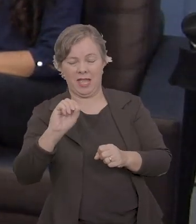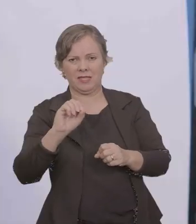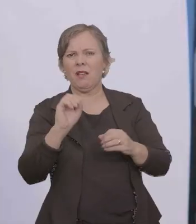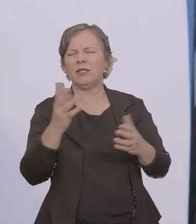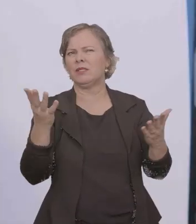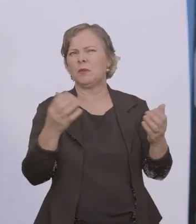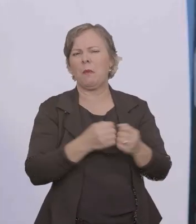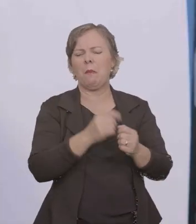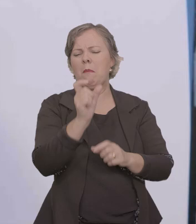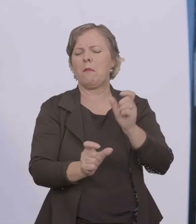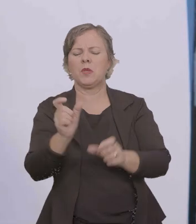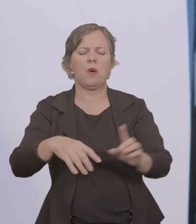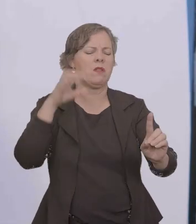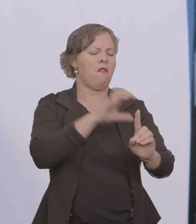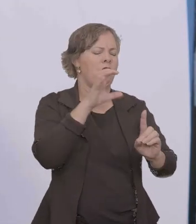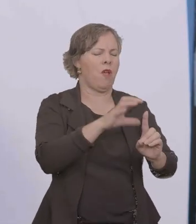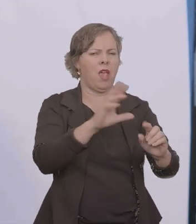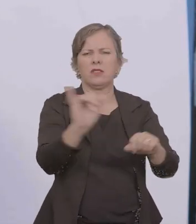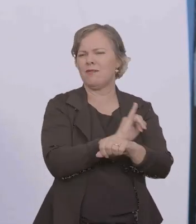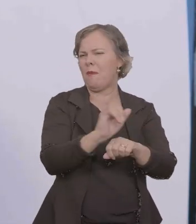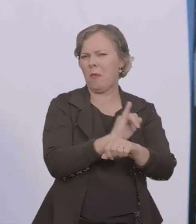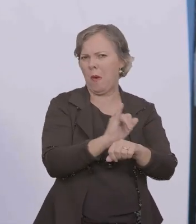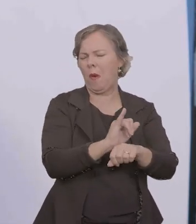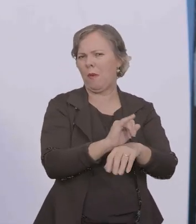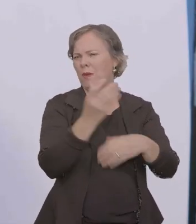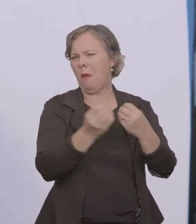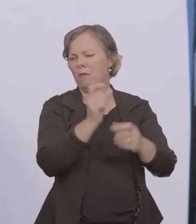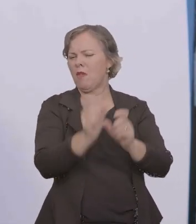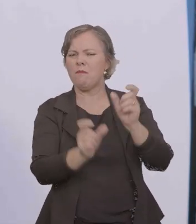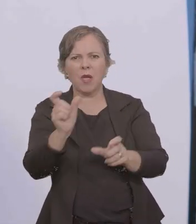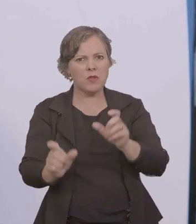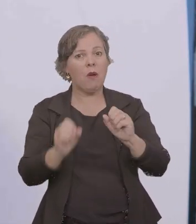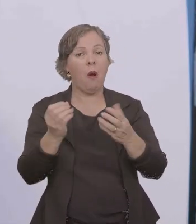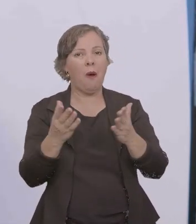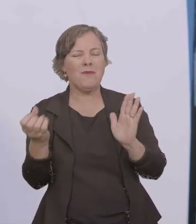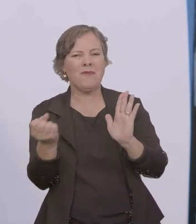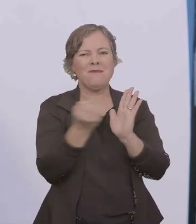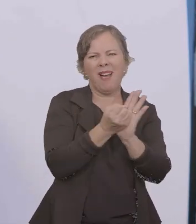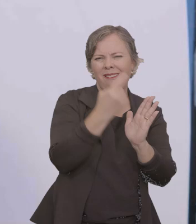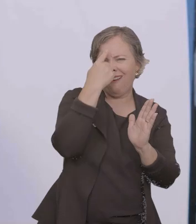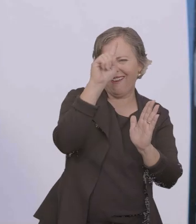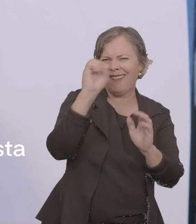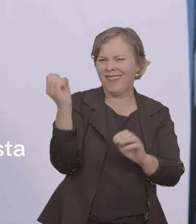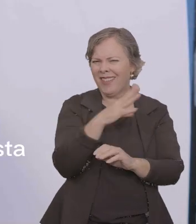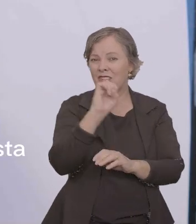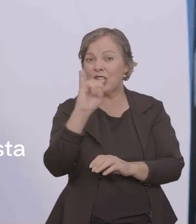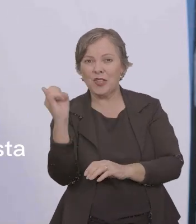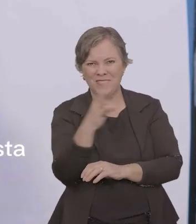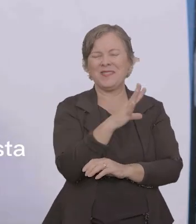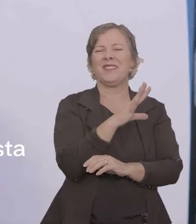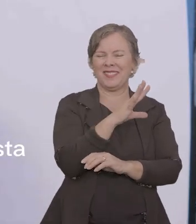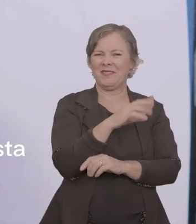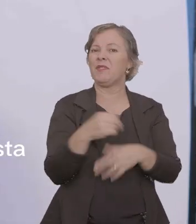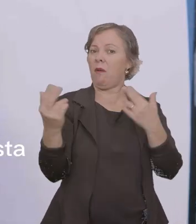de influencers, de youtubers, né, são pessoas que têm como marca a criatividade e a inovação. Então é da mesma